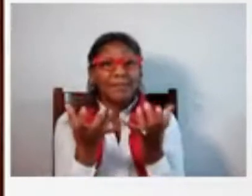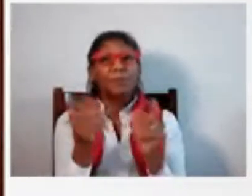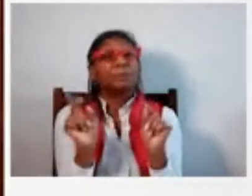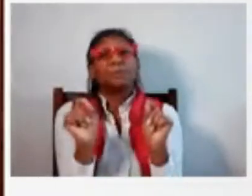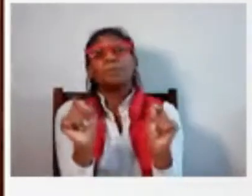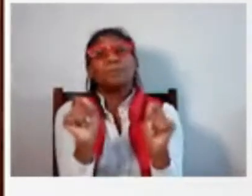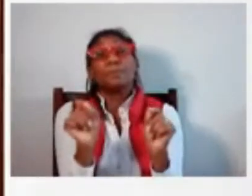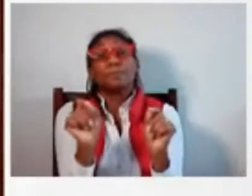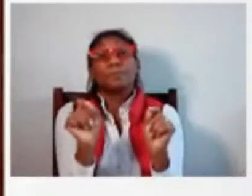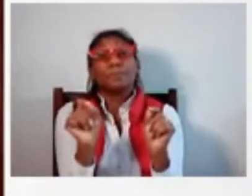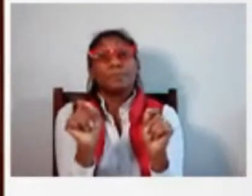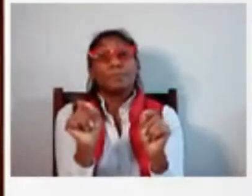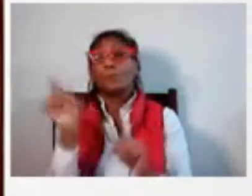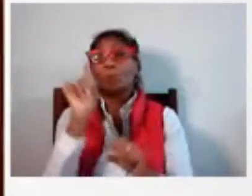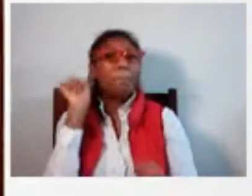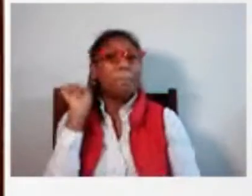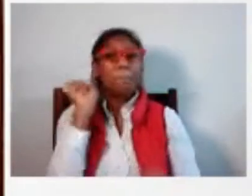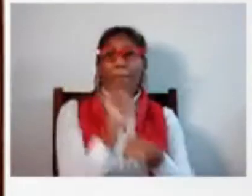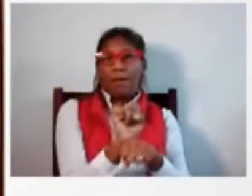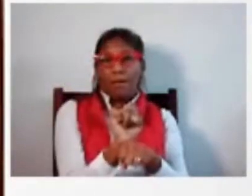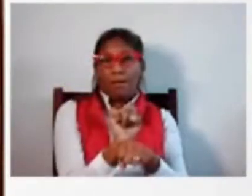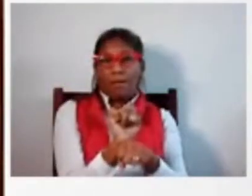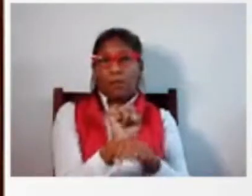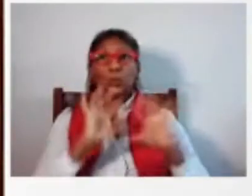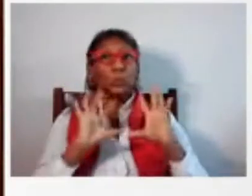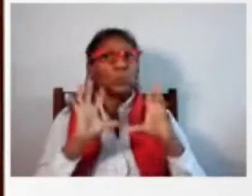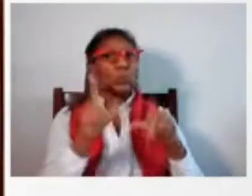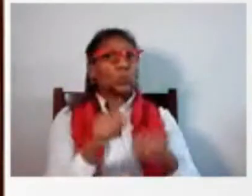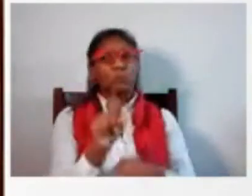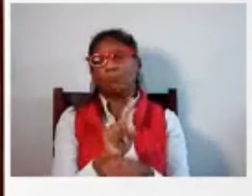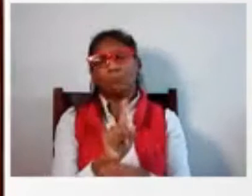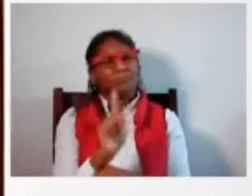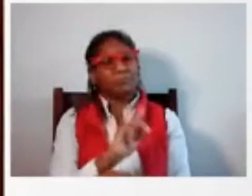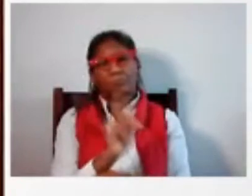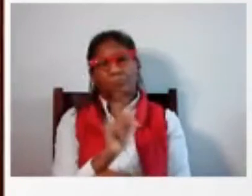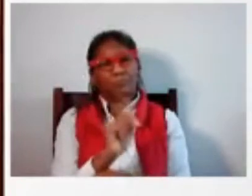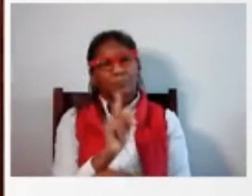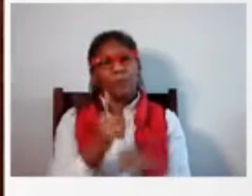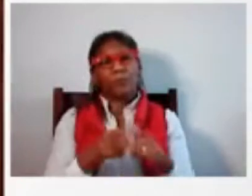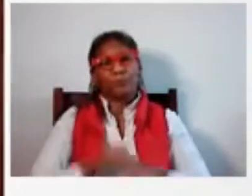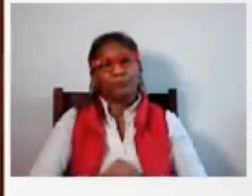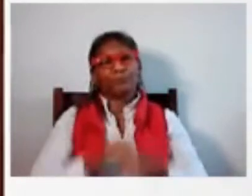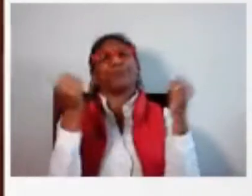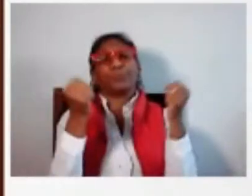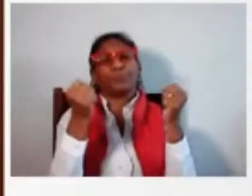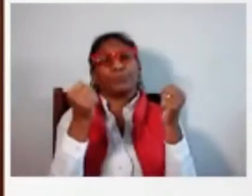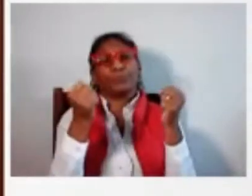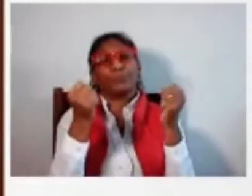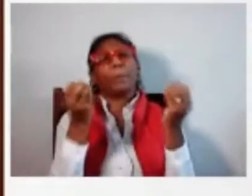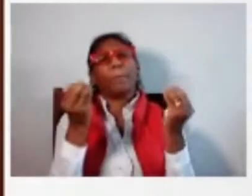não pararmos tudo tão antes que se imponha um custo econômico